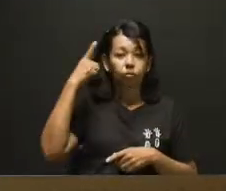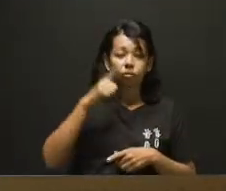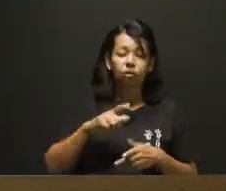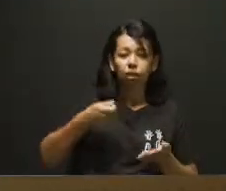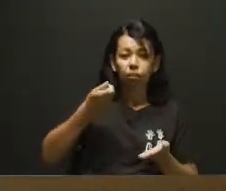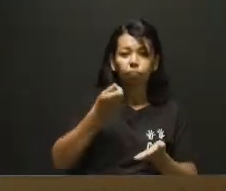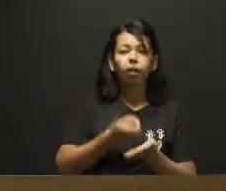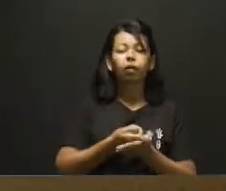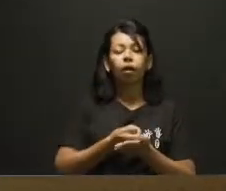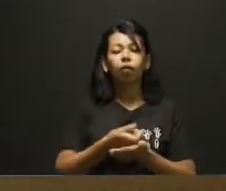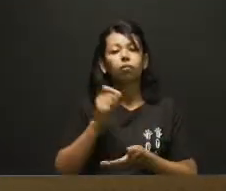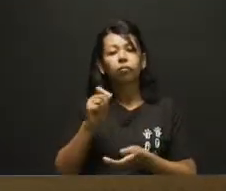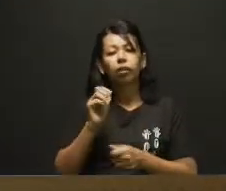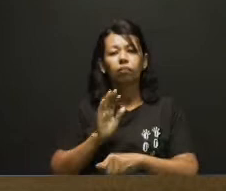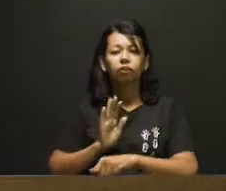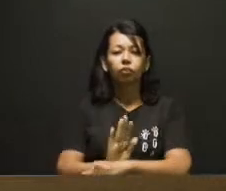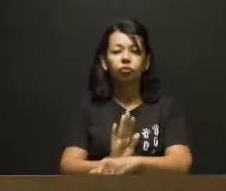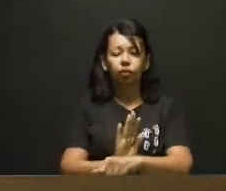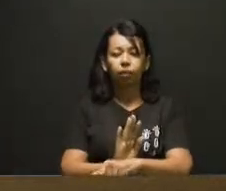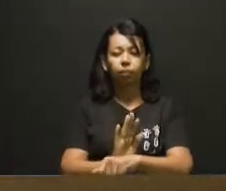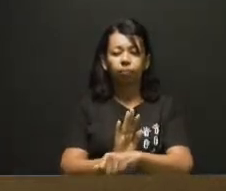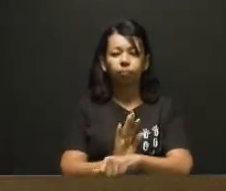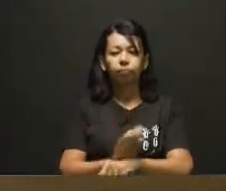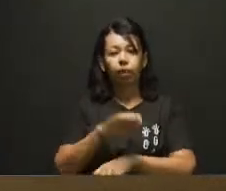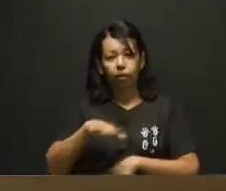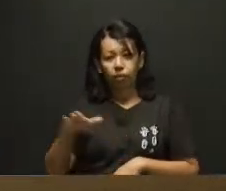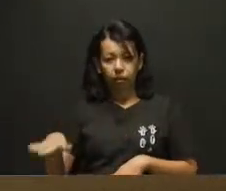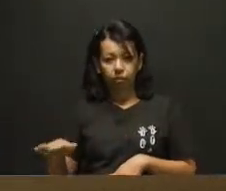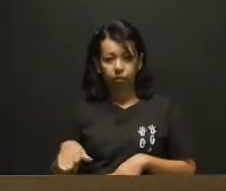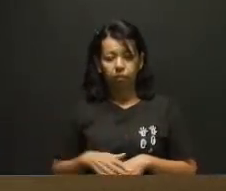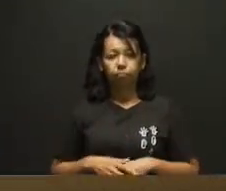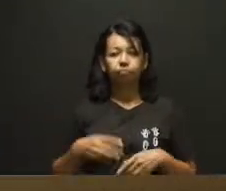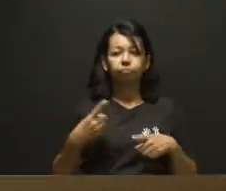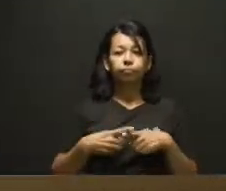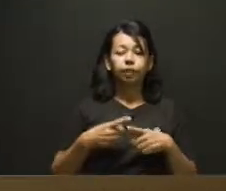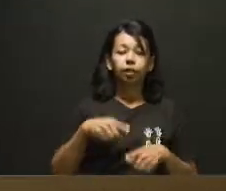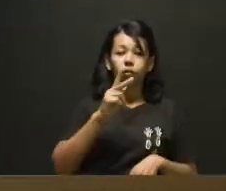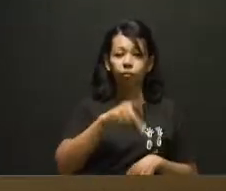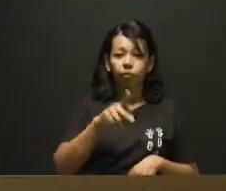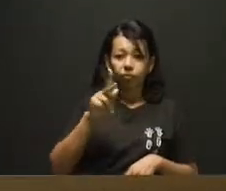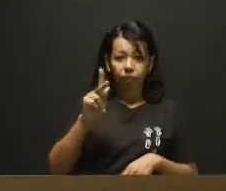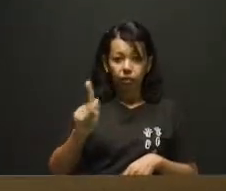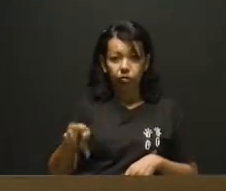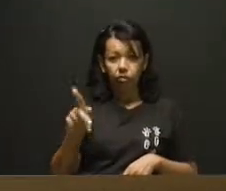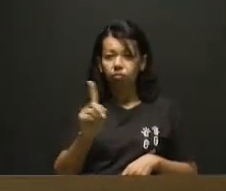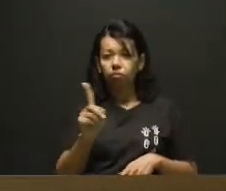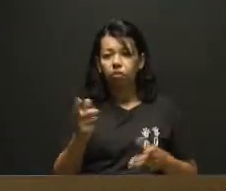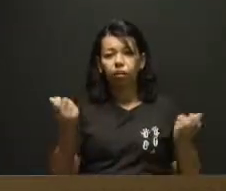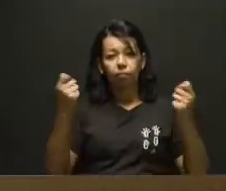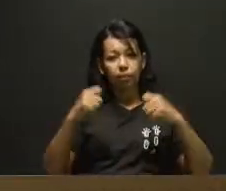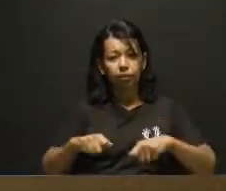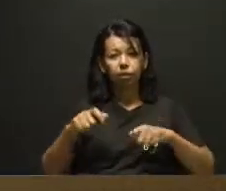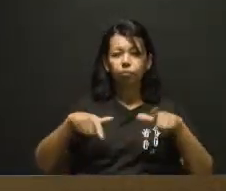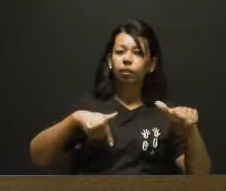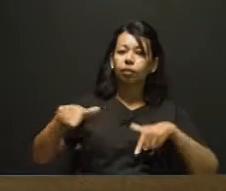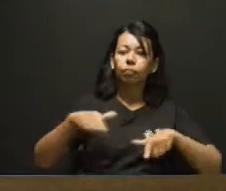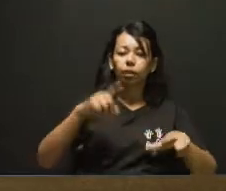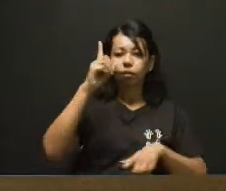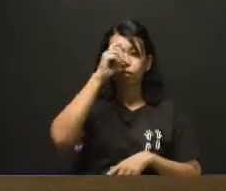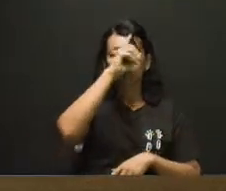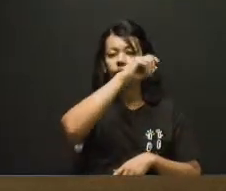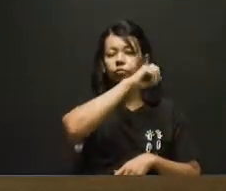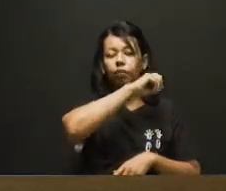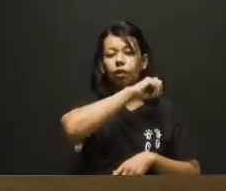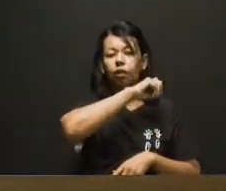e tem professores que são professores mas eles não estão capacitados para trabalhar aquela dificuldade mais a